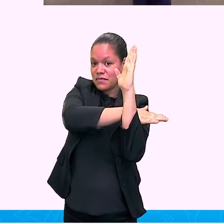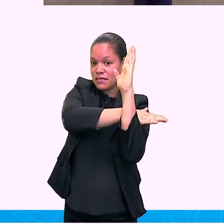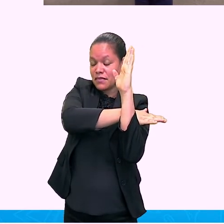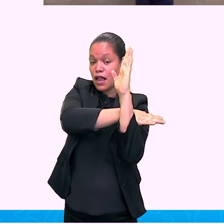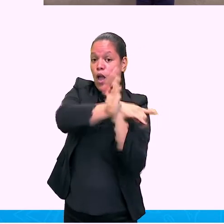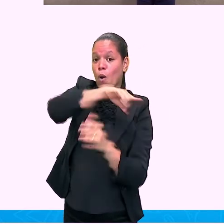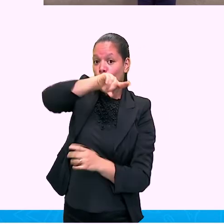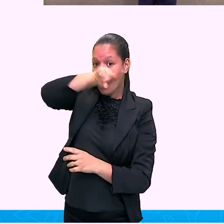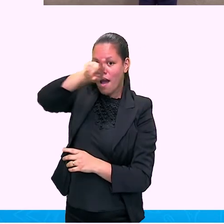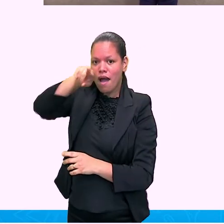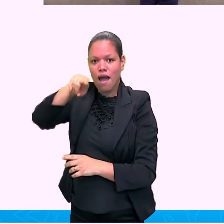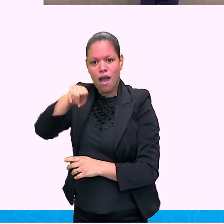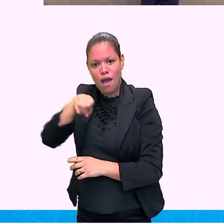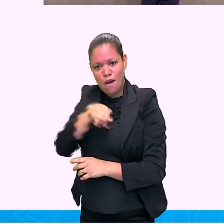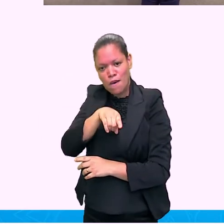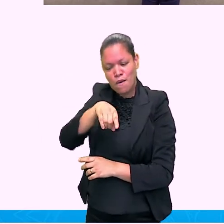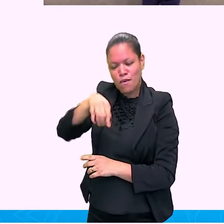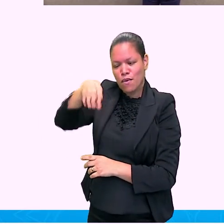Avenida B,